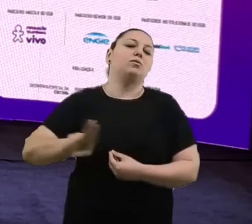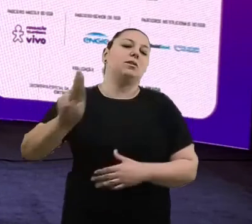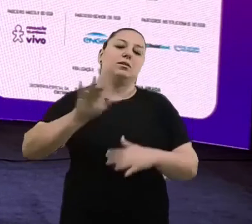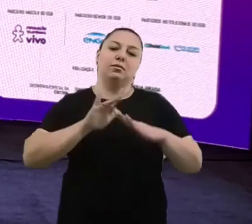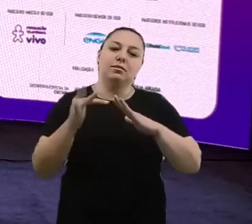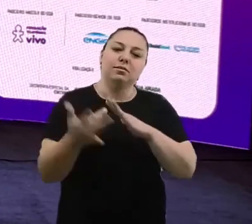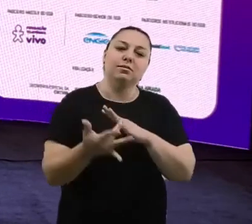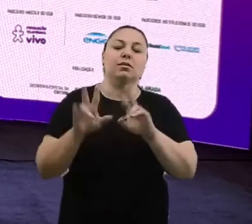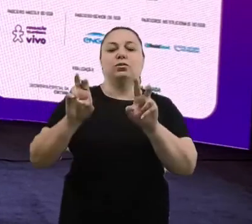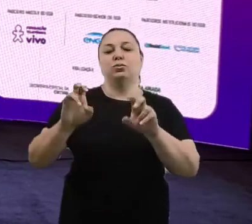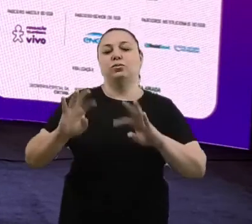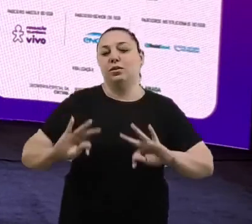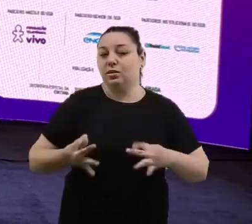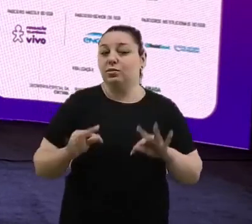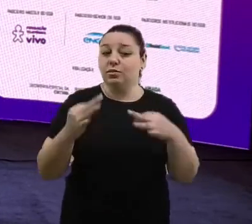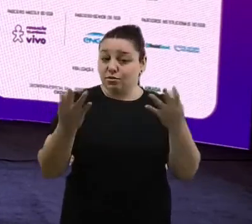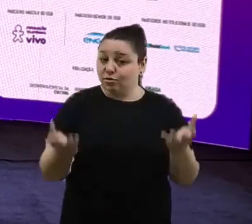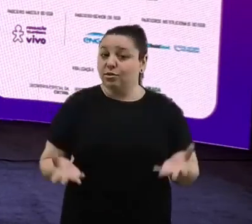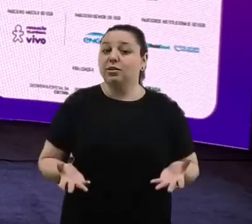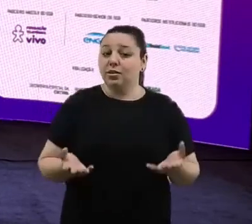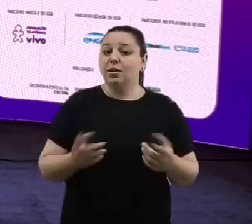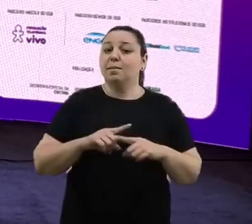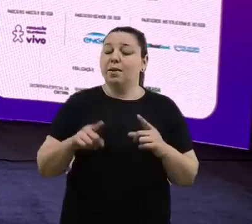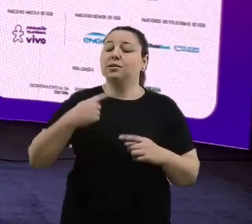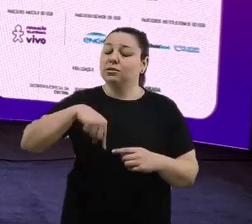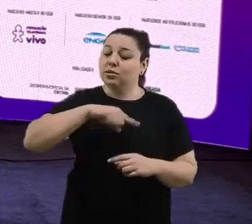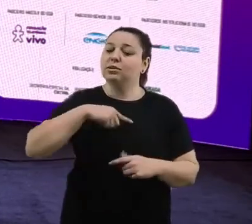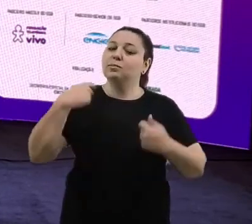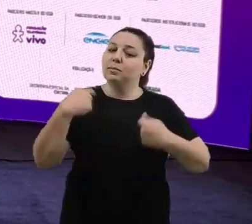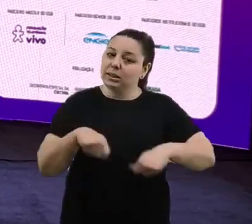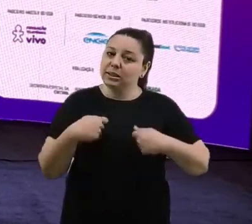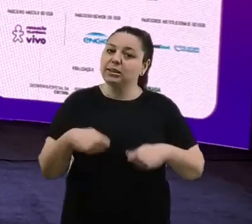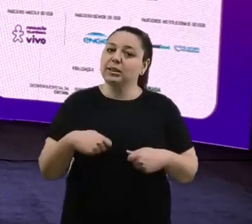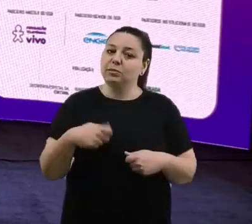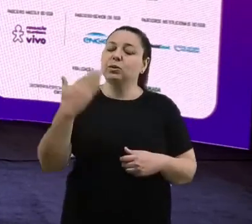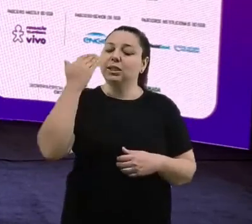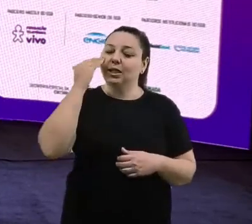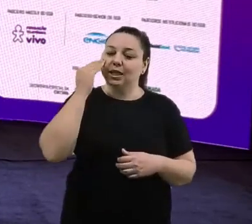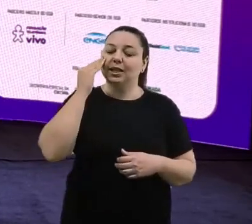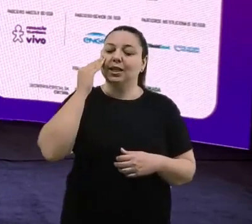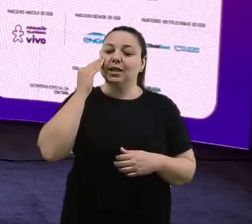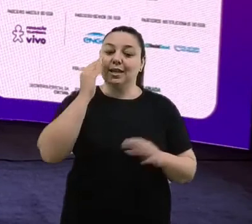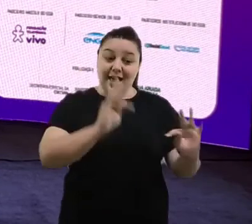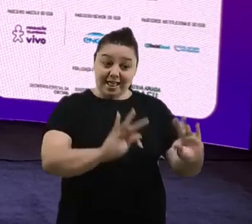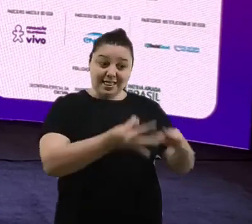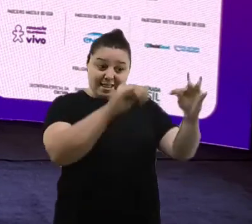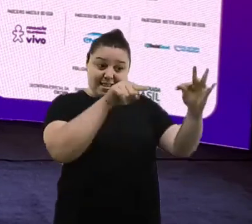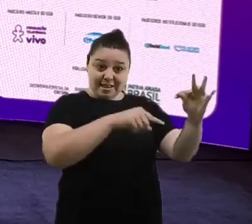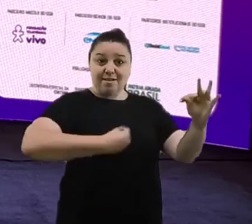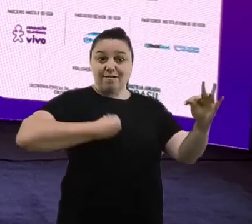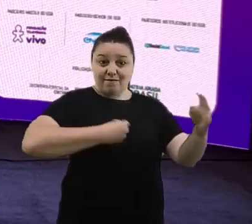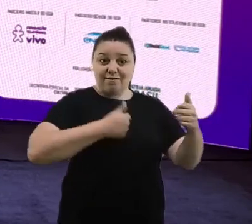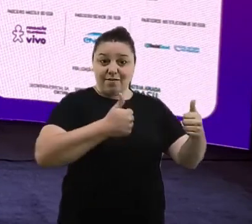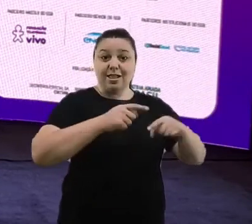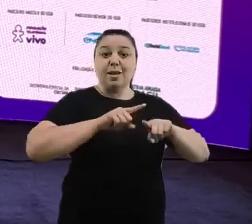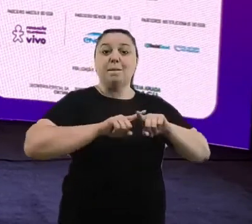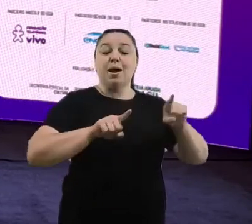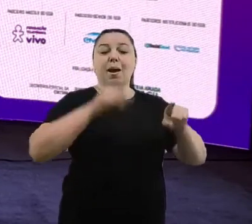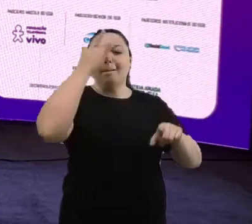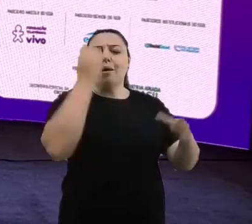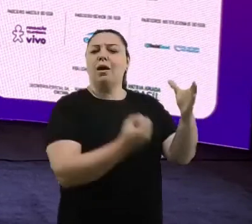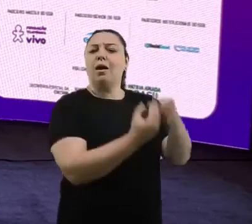tecnologia, e a gente tem que ser bem convicto que a tecnologia somos nós, seres humanos, que fizemos e que fazemos. Além do que, a gente